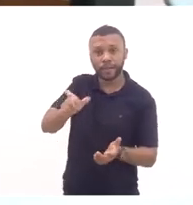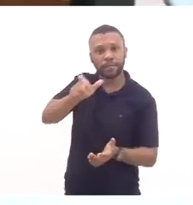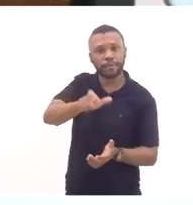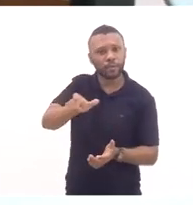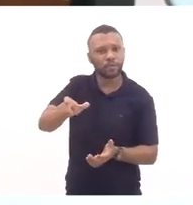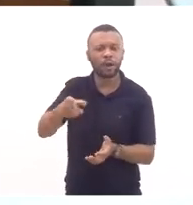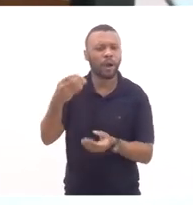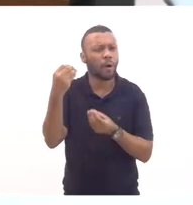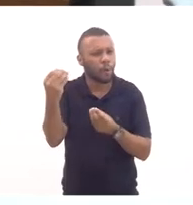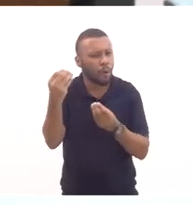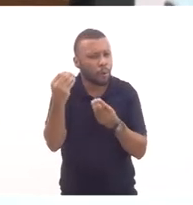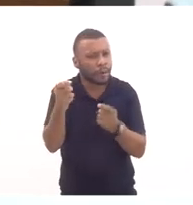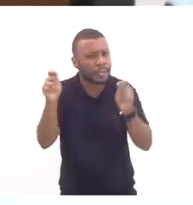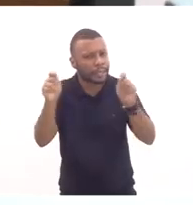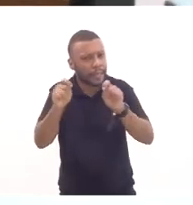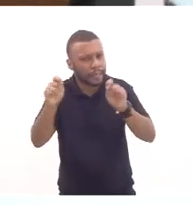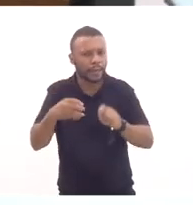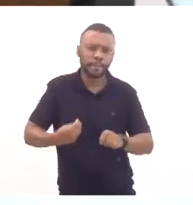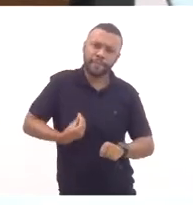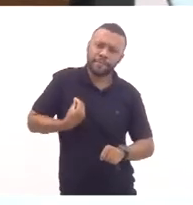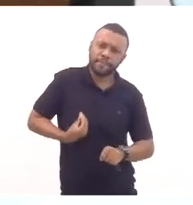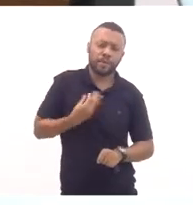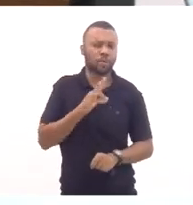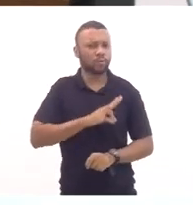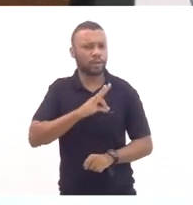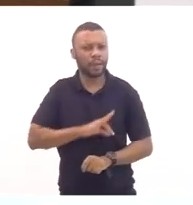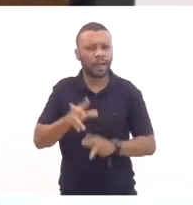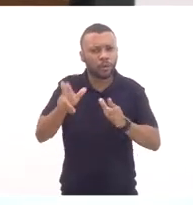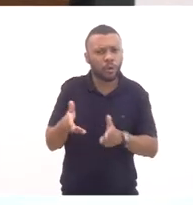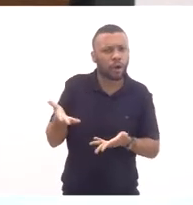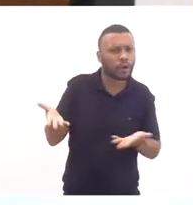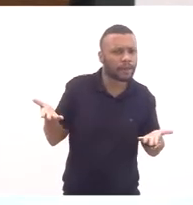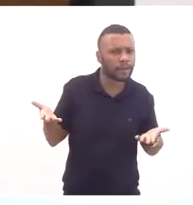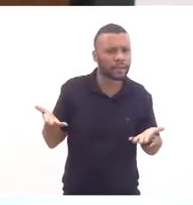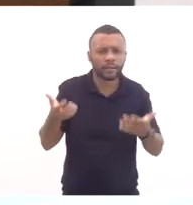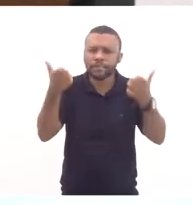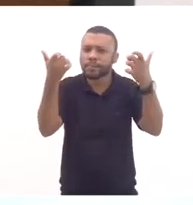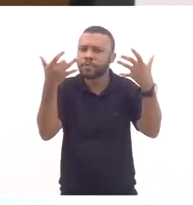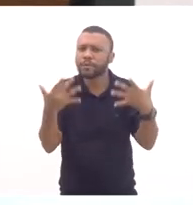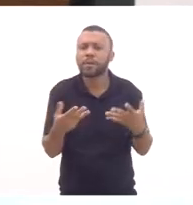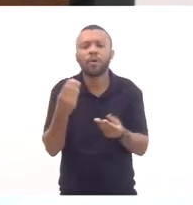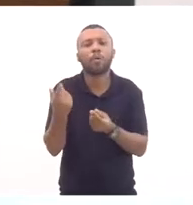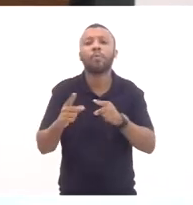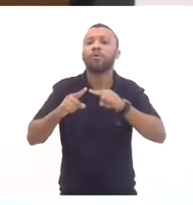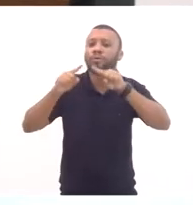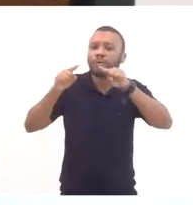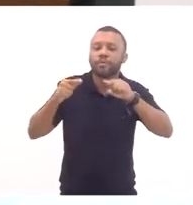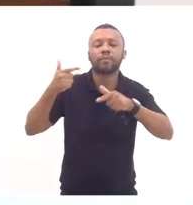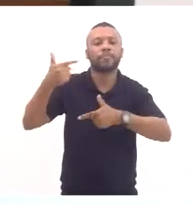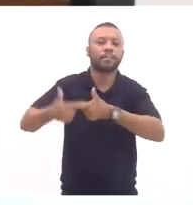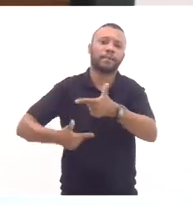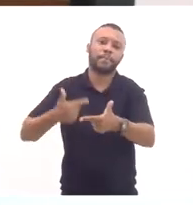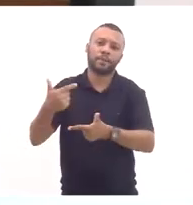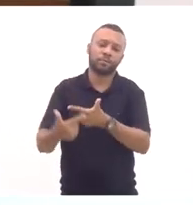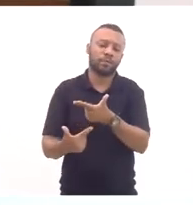Como que dá para viver com esse salário? Me diz, como que um trabalhador